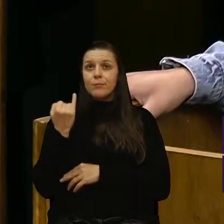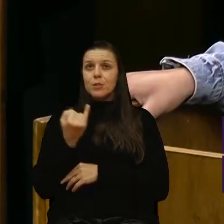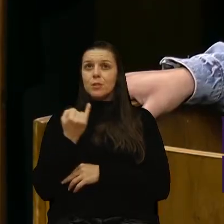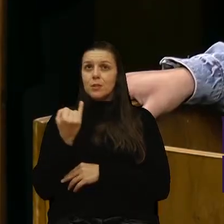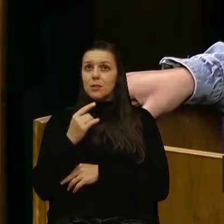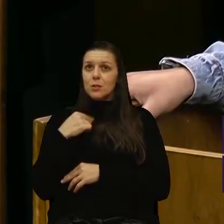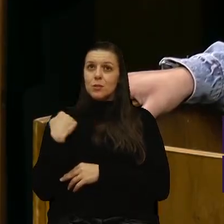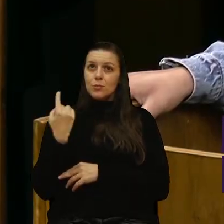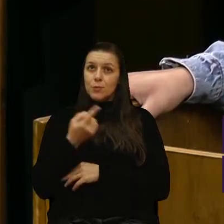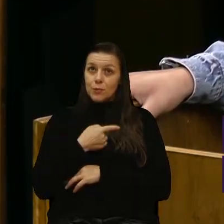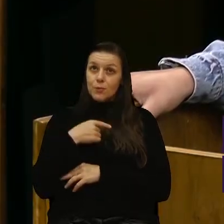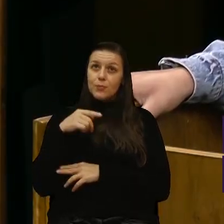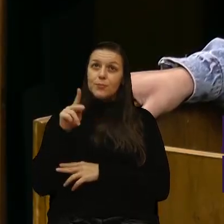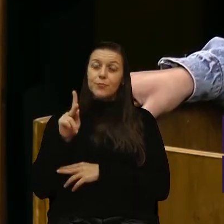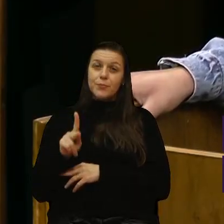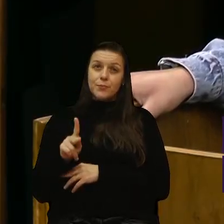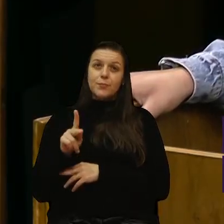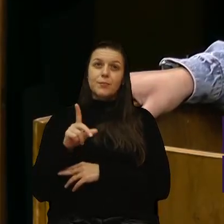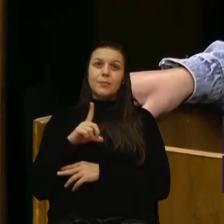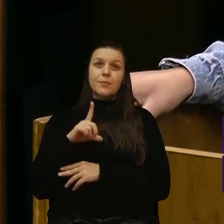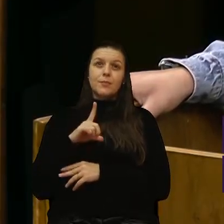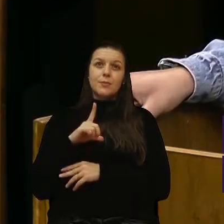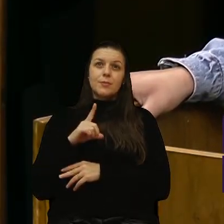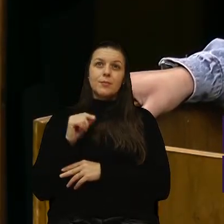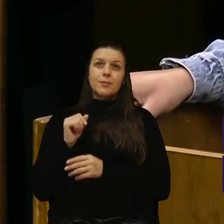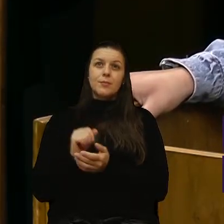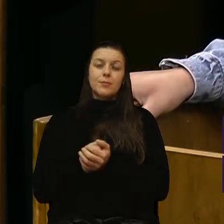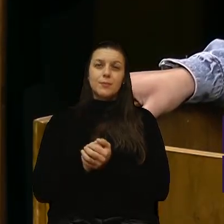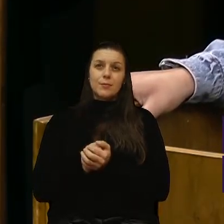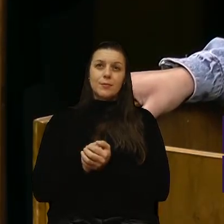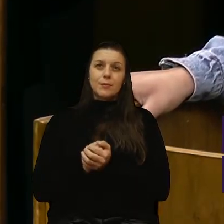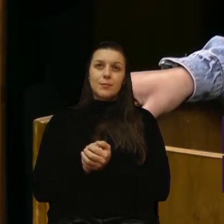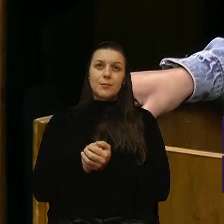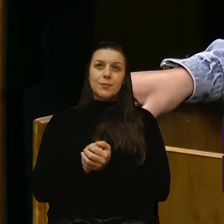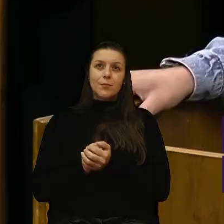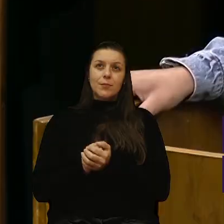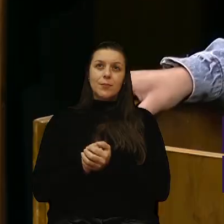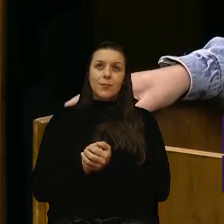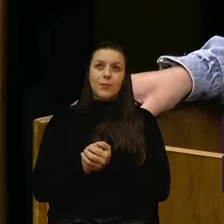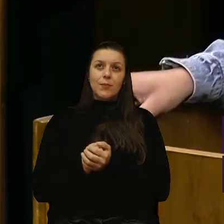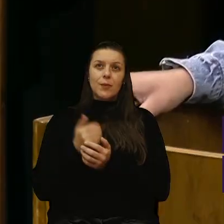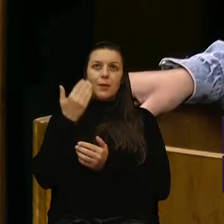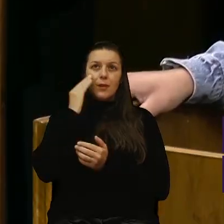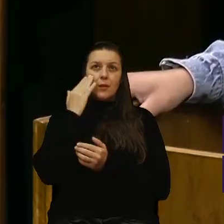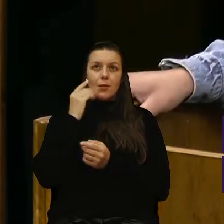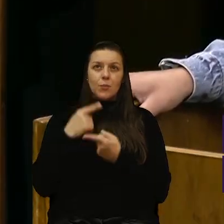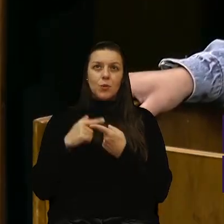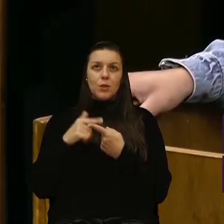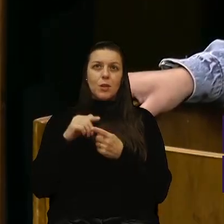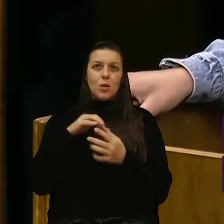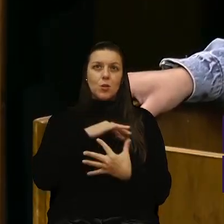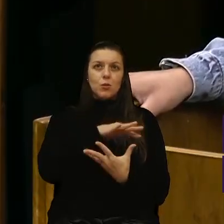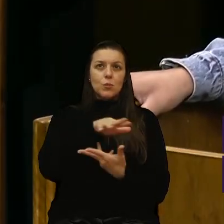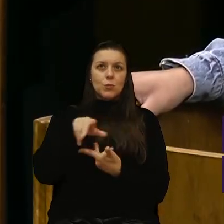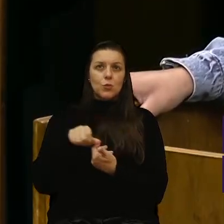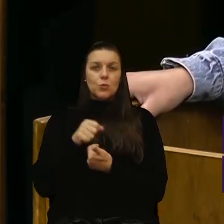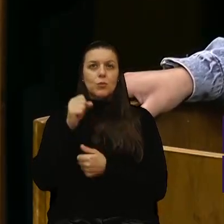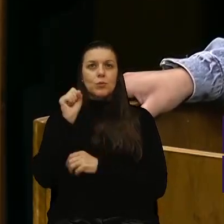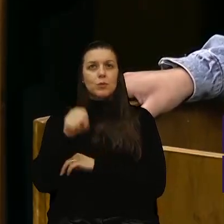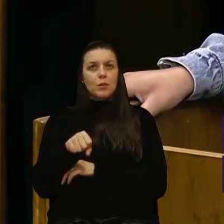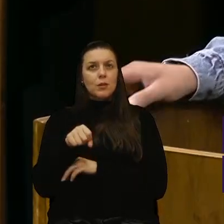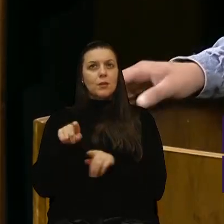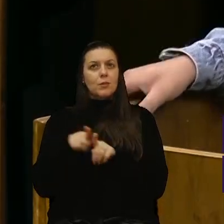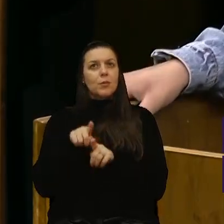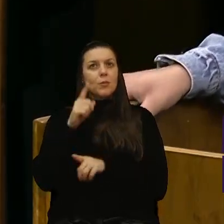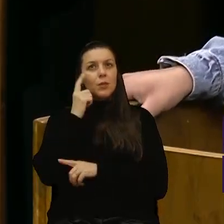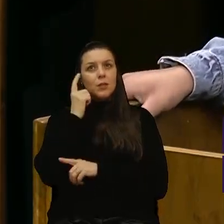para nós, pessoas, e para nós, parlamentares, que estamos aqui, entender o porquê que o nosso mundo é assim e também